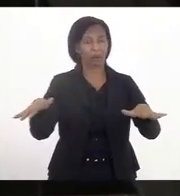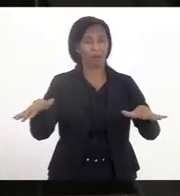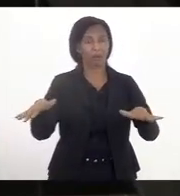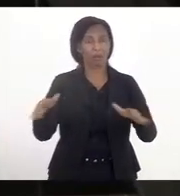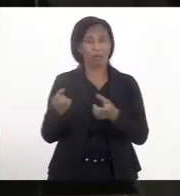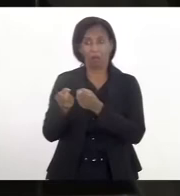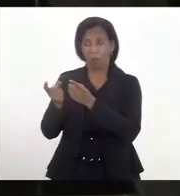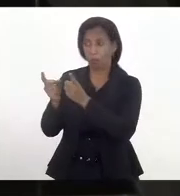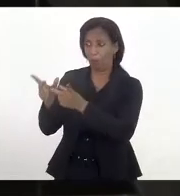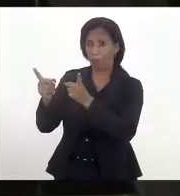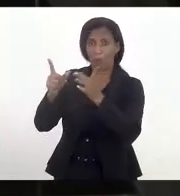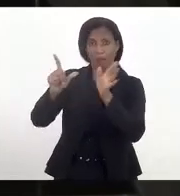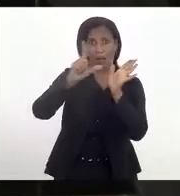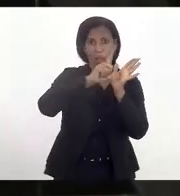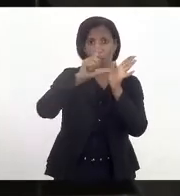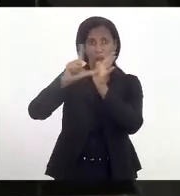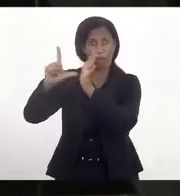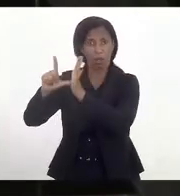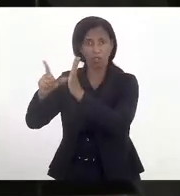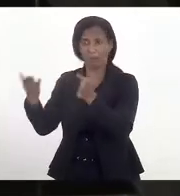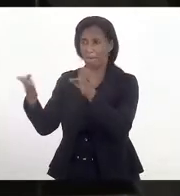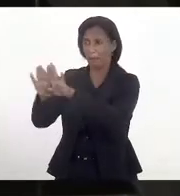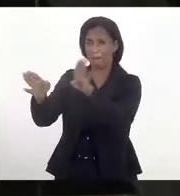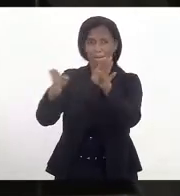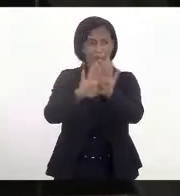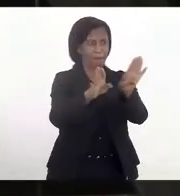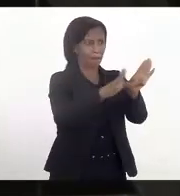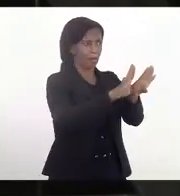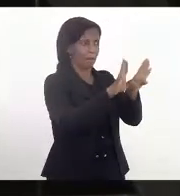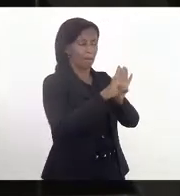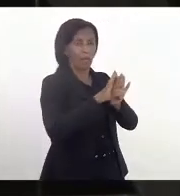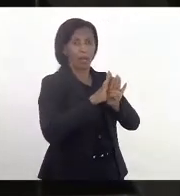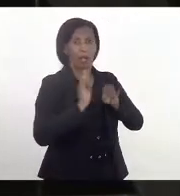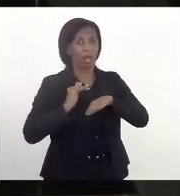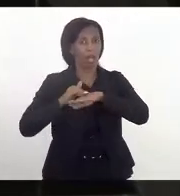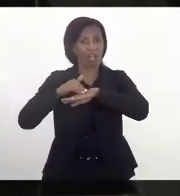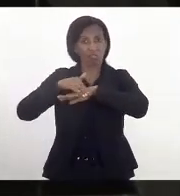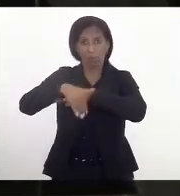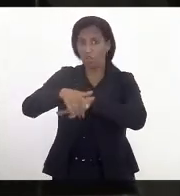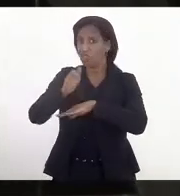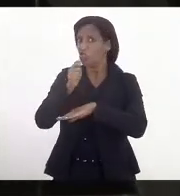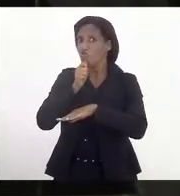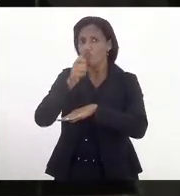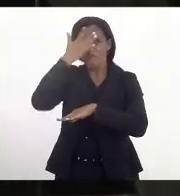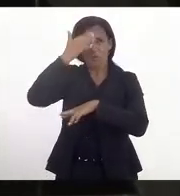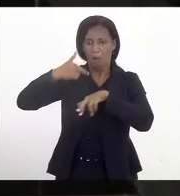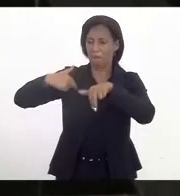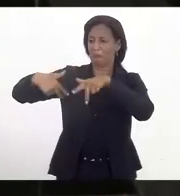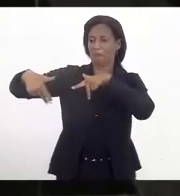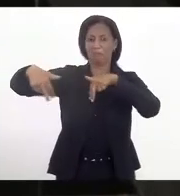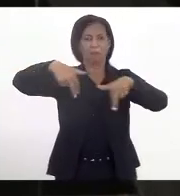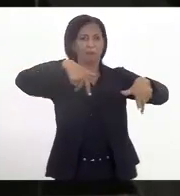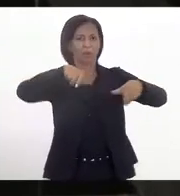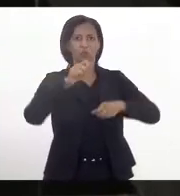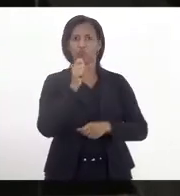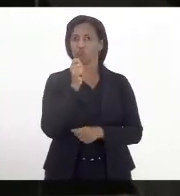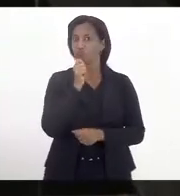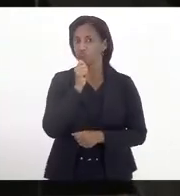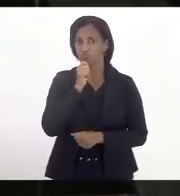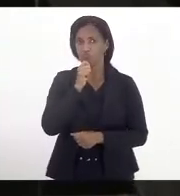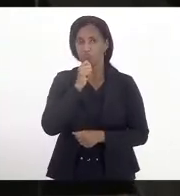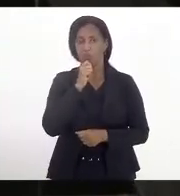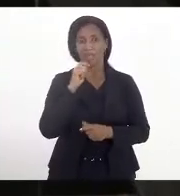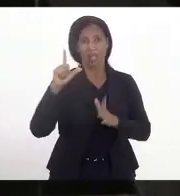fechou a noite praticamente não tem ninguém perambulando pelas ruas e as